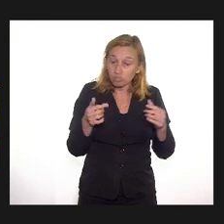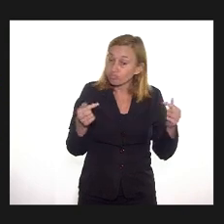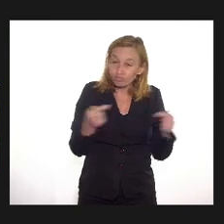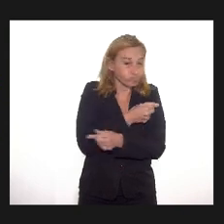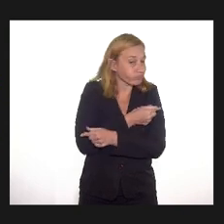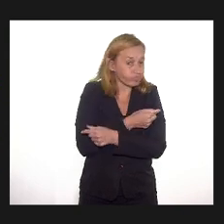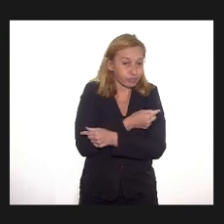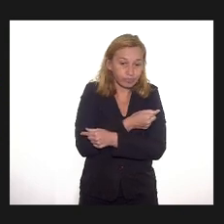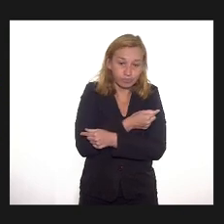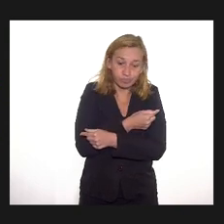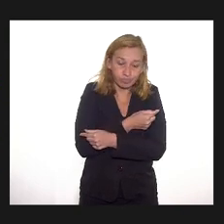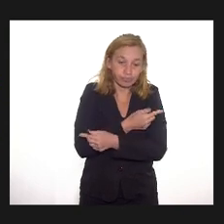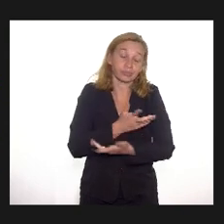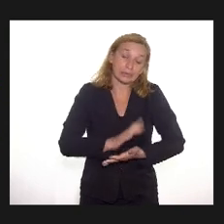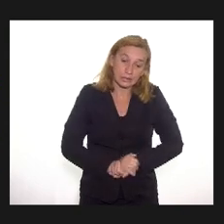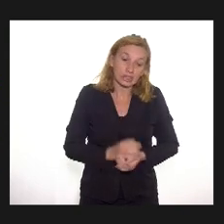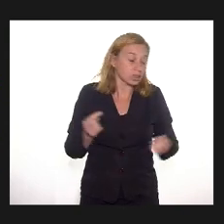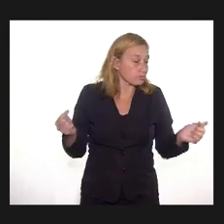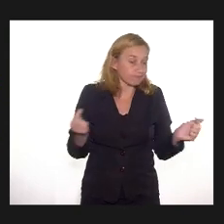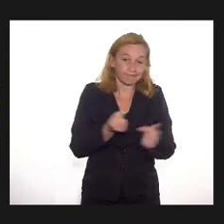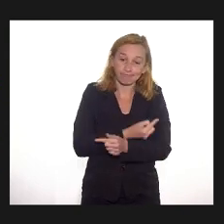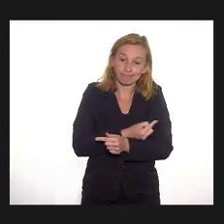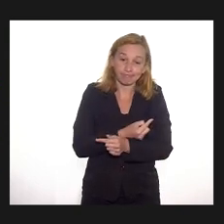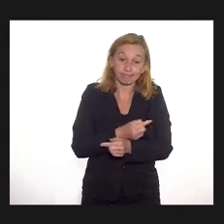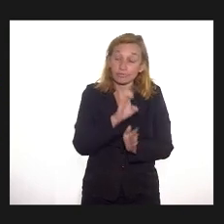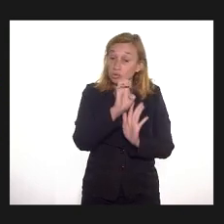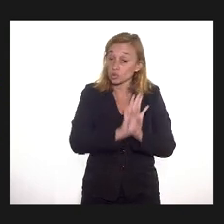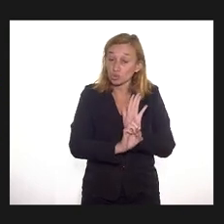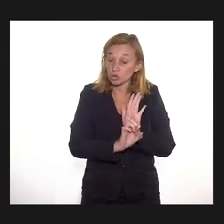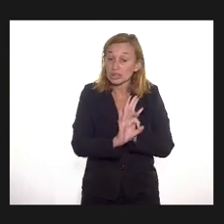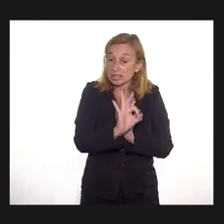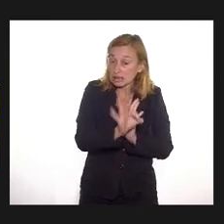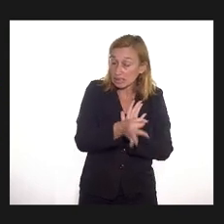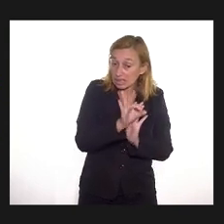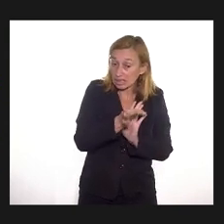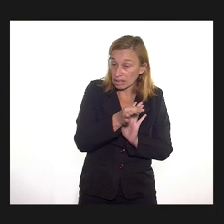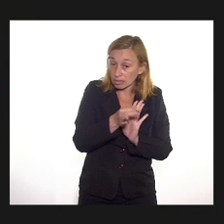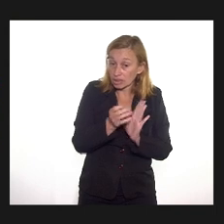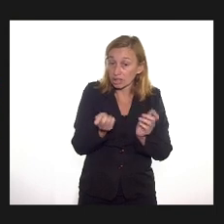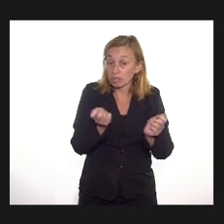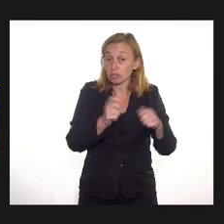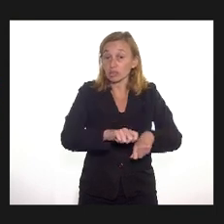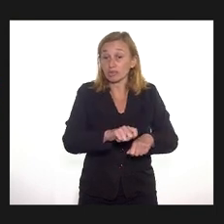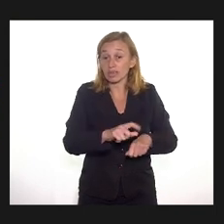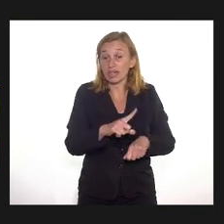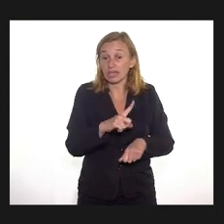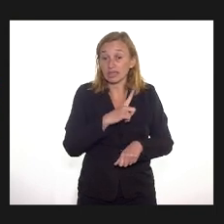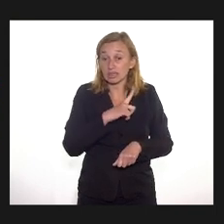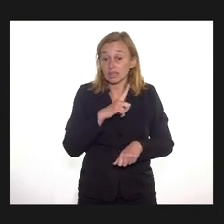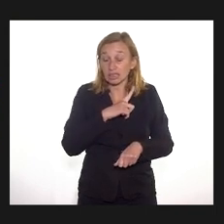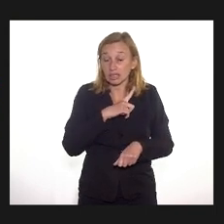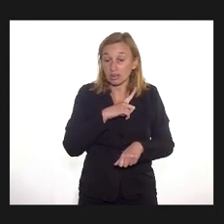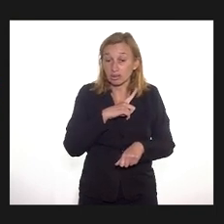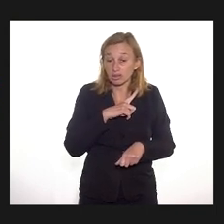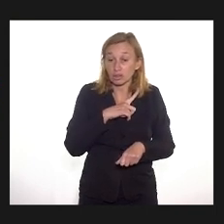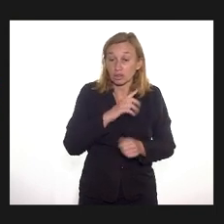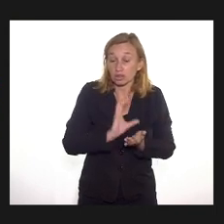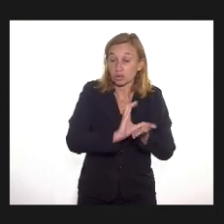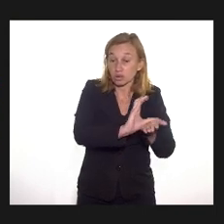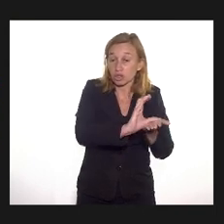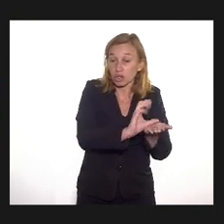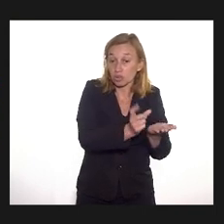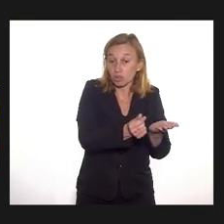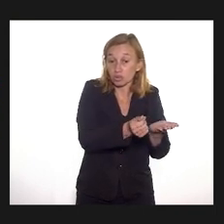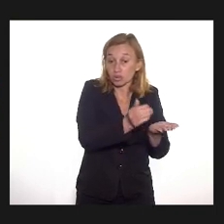concordar com aquela emenda que justamente abria uma possibilidade dos recursos